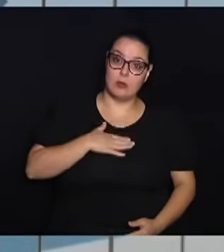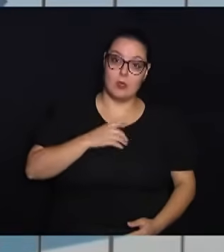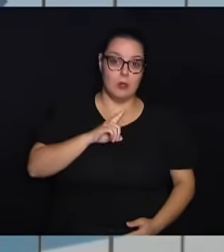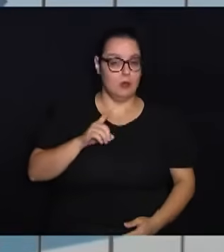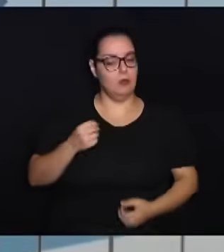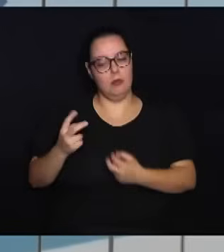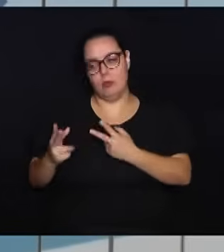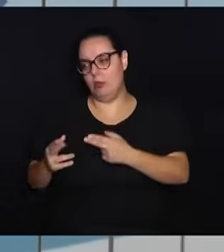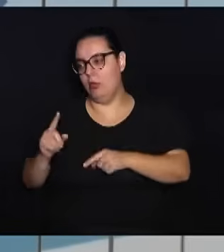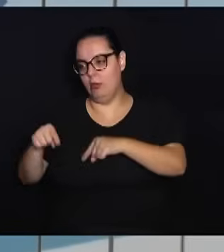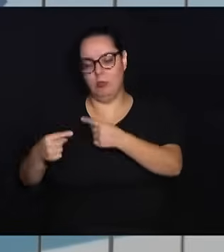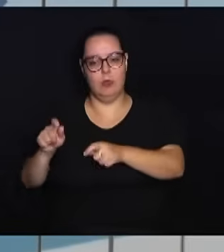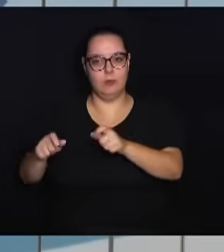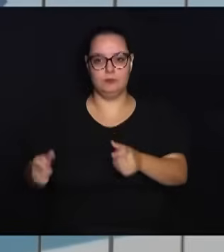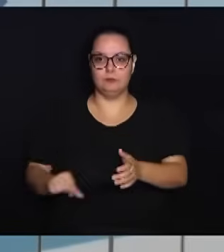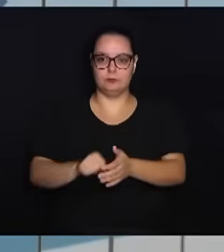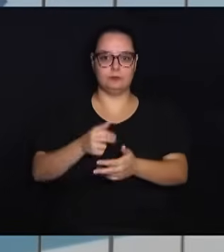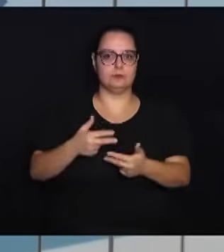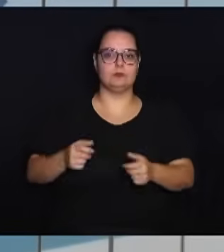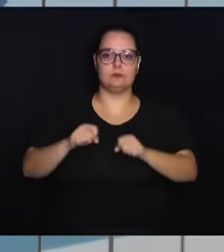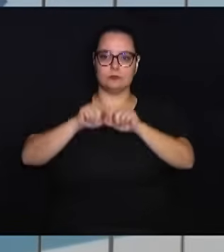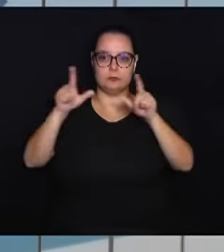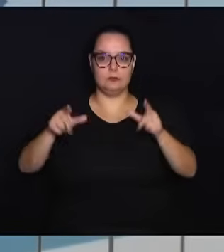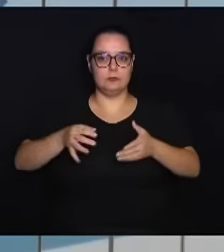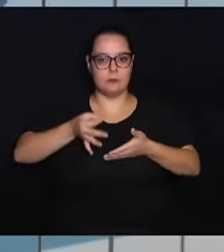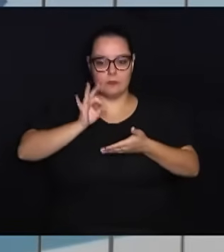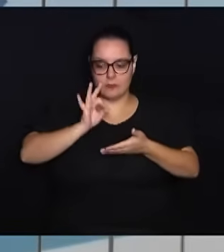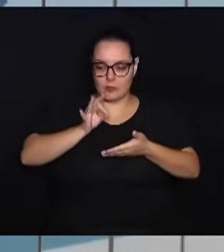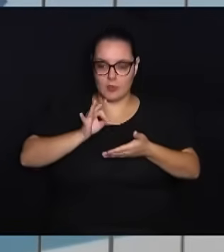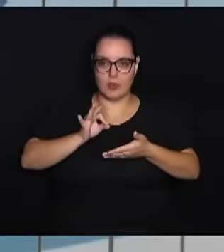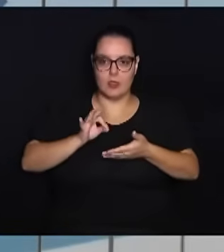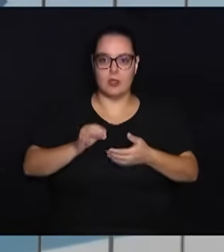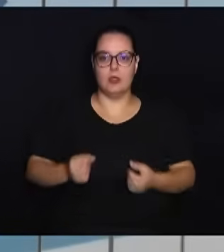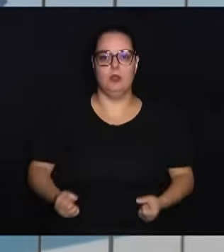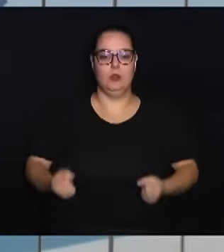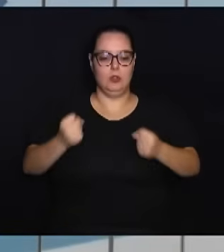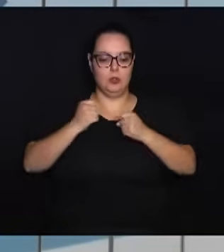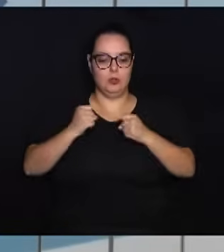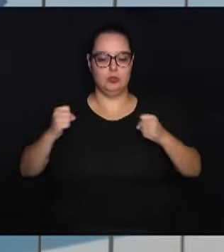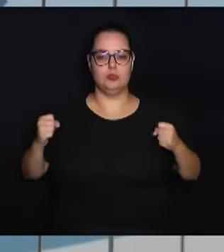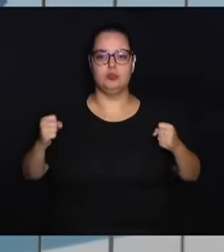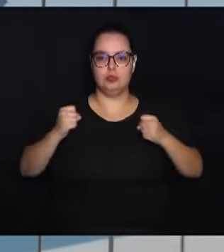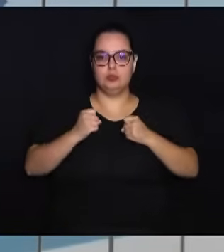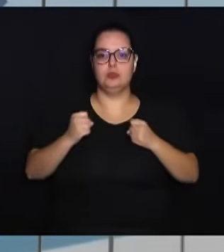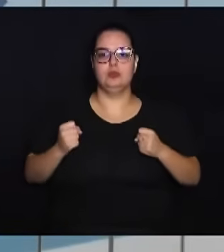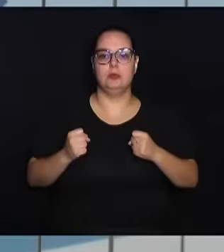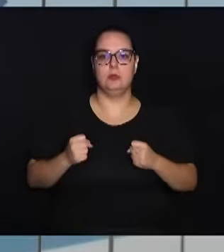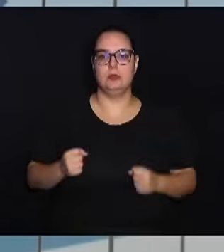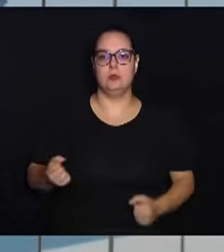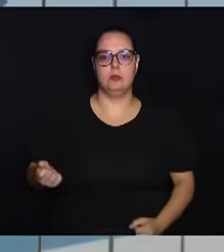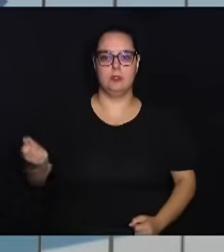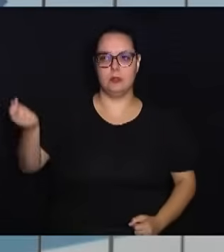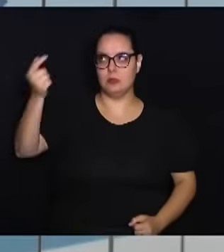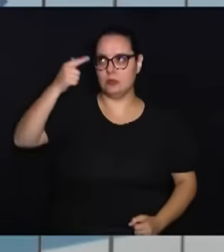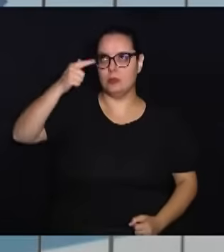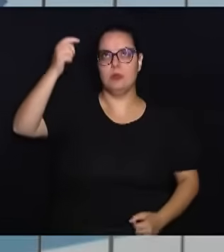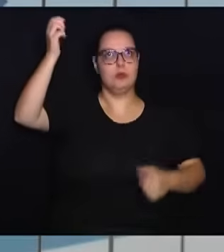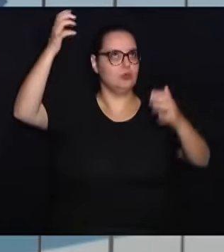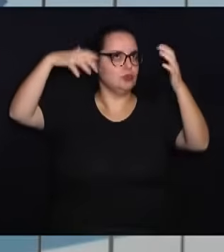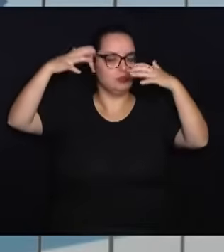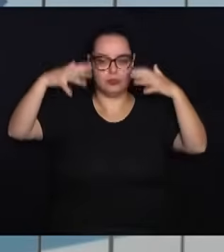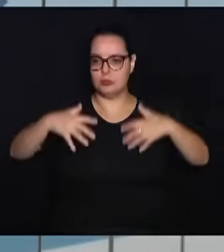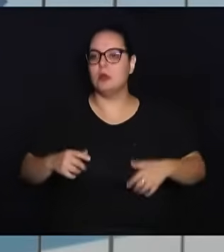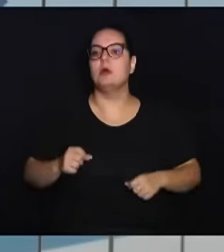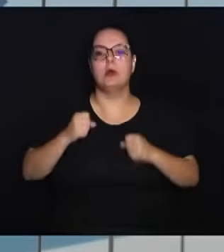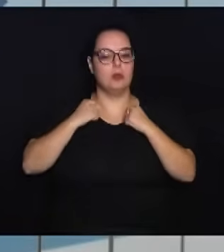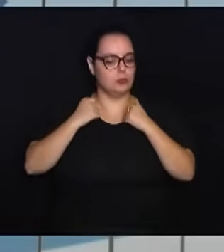Então assim, a primeira coisa do dia, acordou, tomou café da manhã, atividade física. Uau. Faça chuva, faça